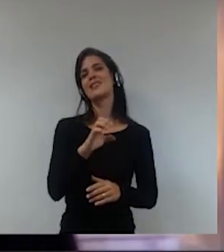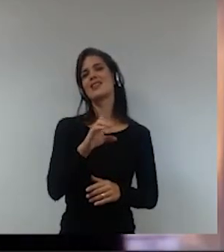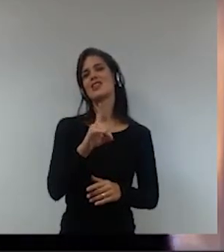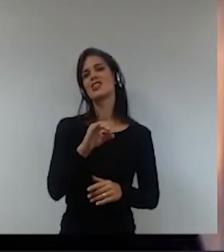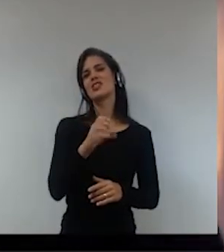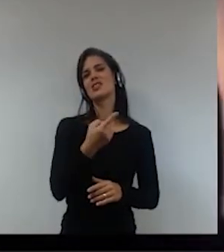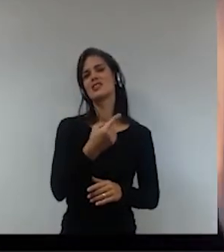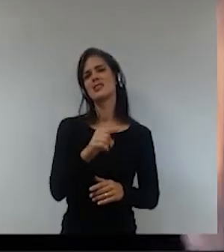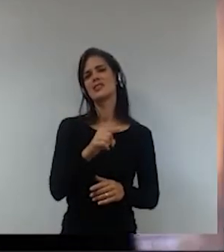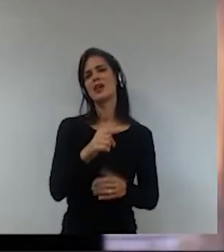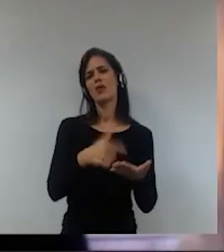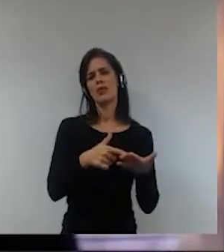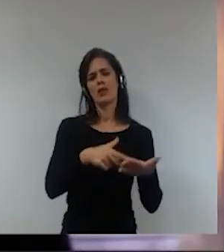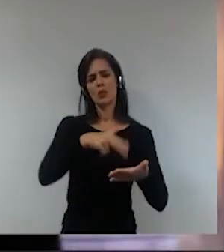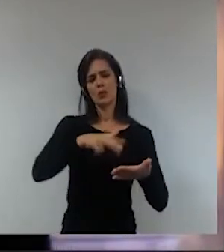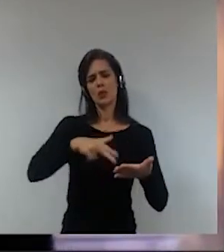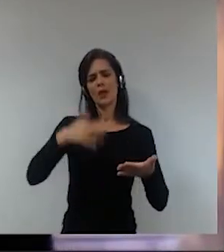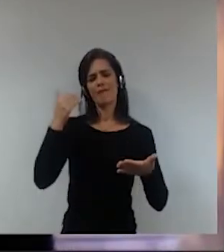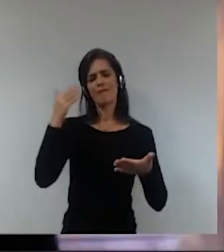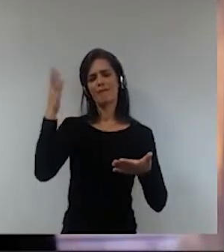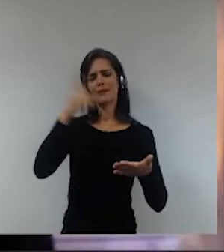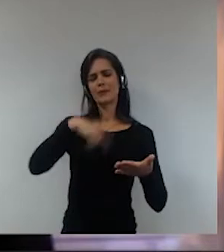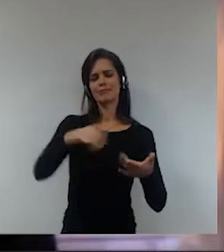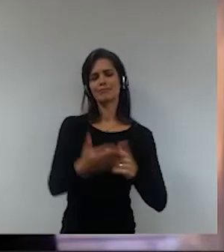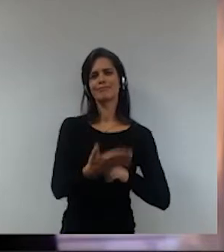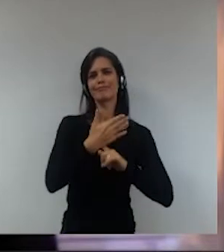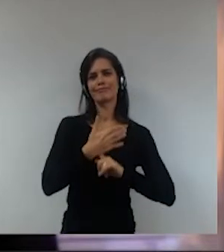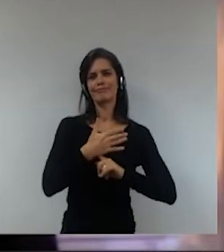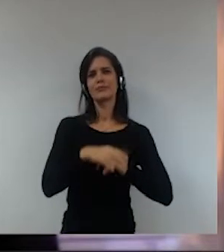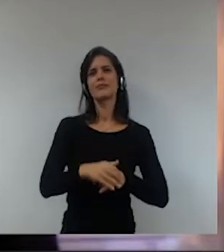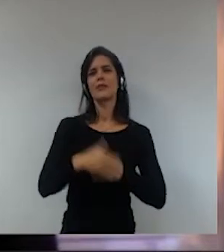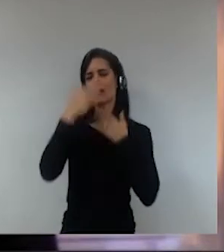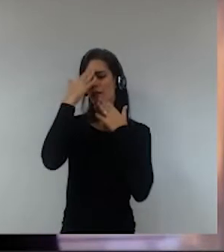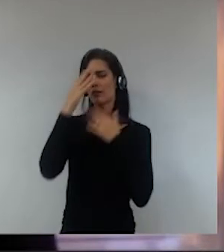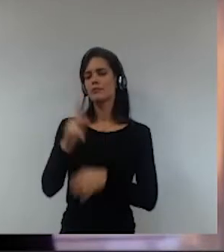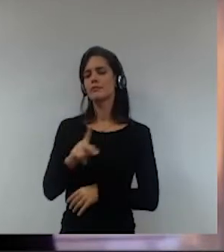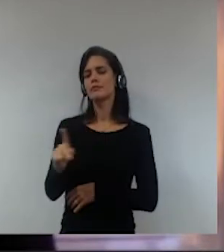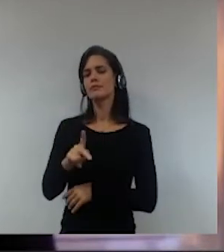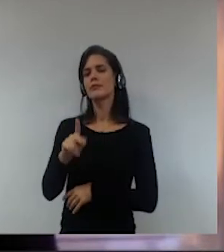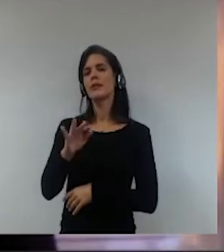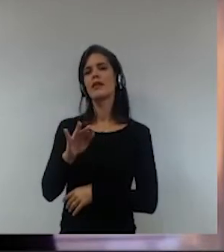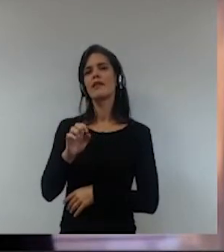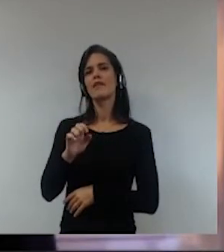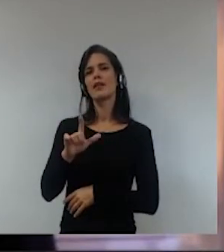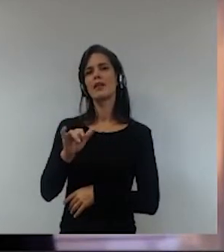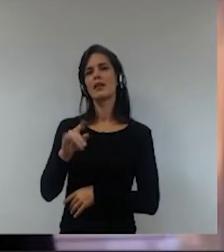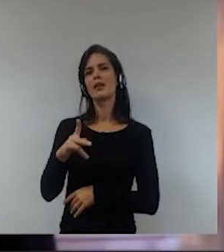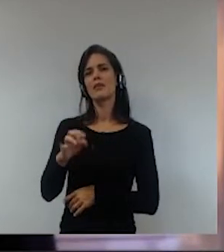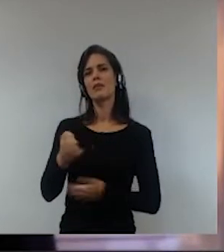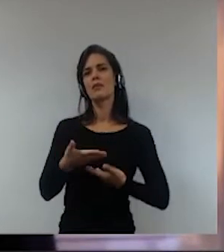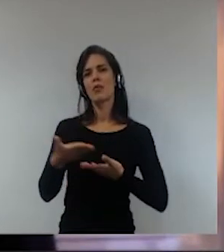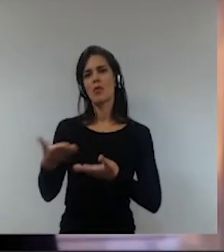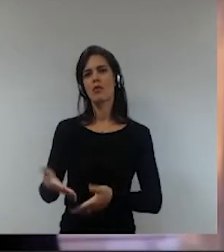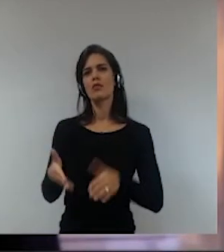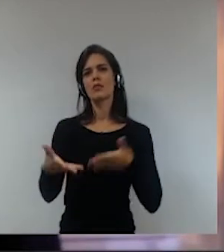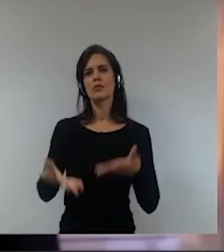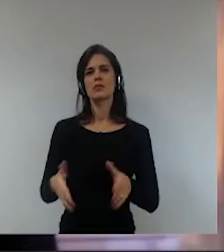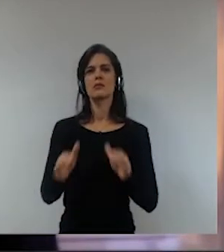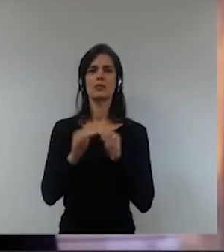uma referência para todos nós. Quero agradecer ao presidente Felipe, meu amigo Felipe, pelo convite para participar